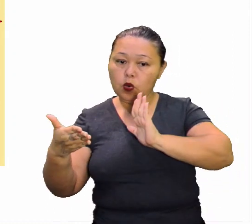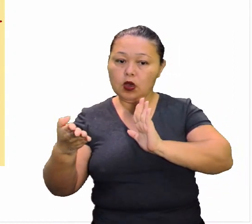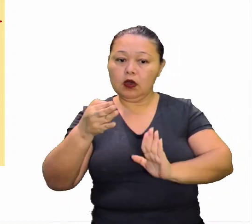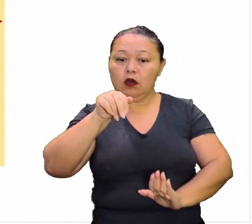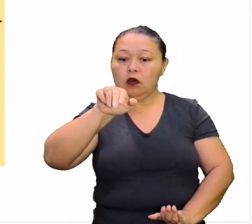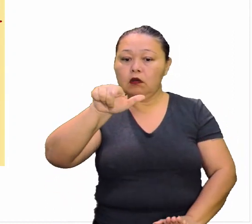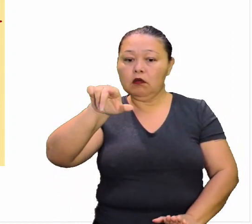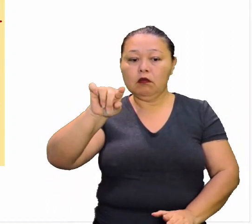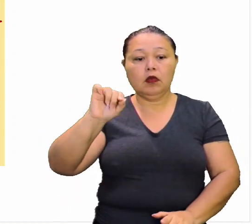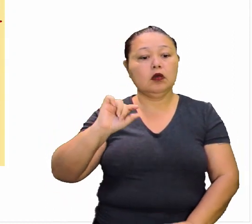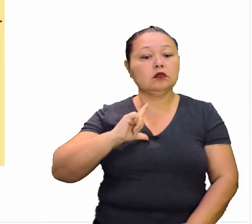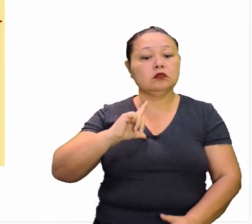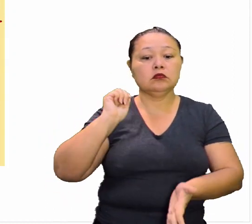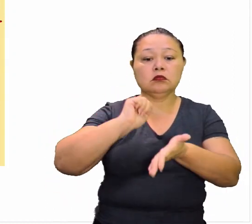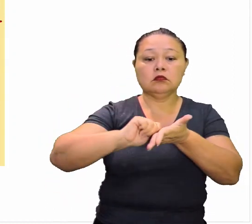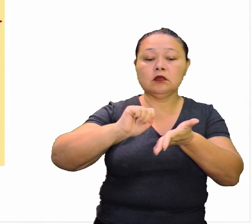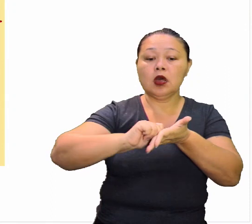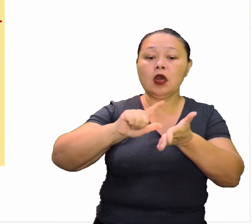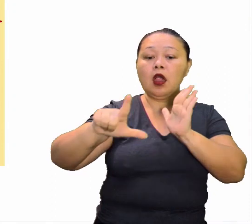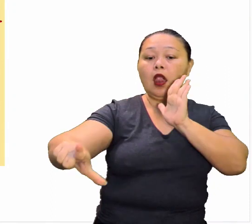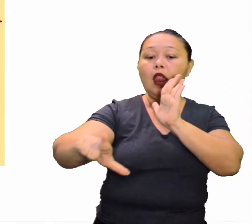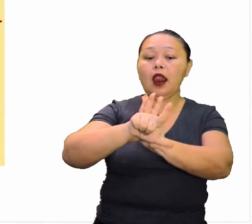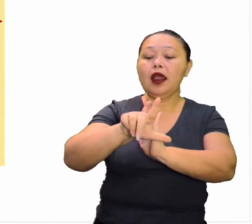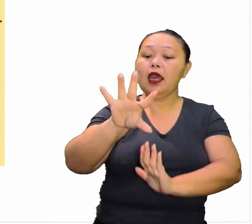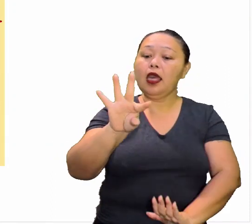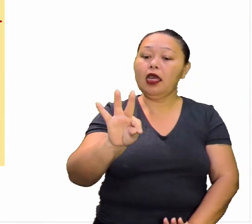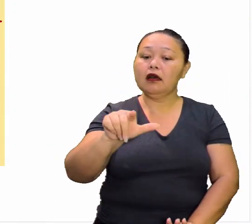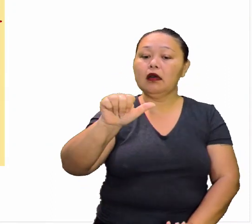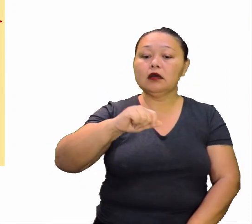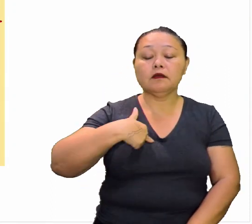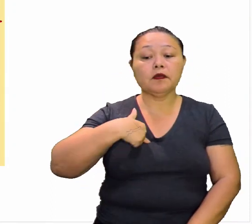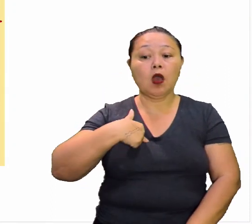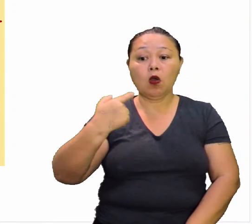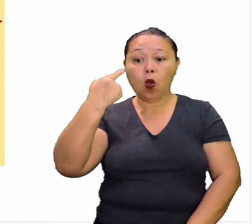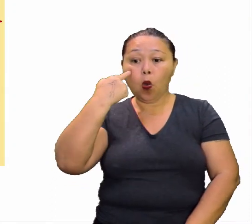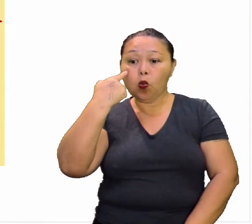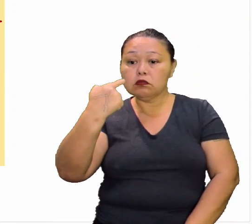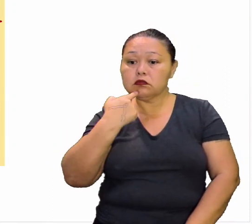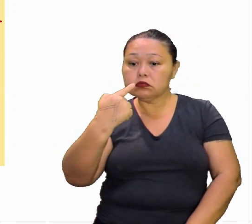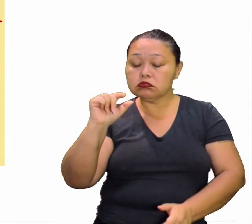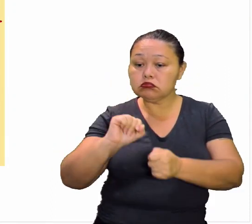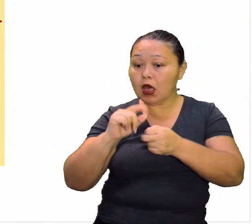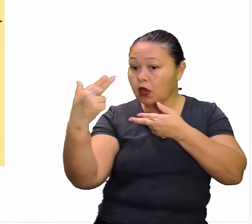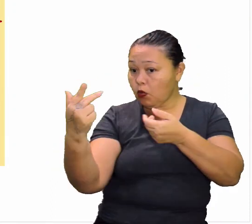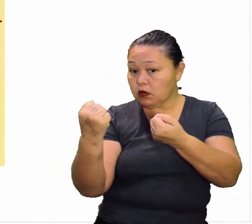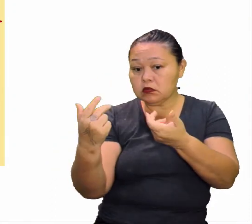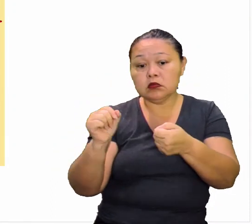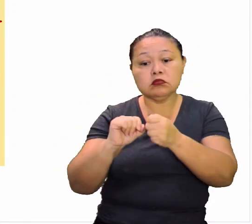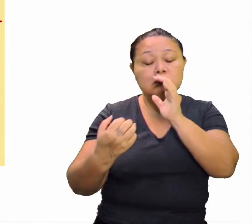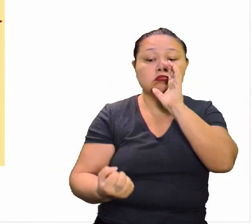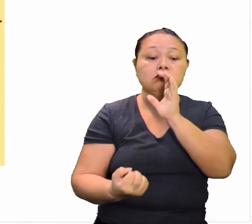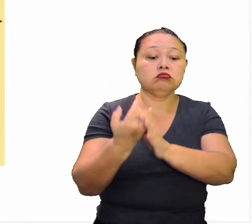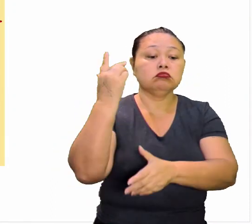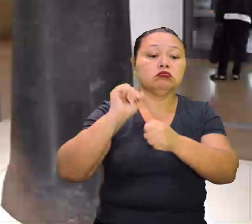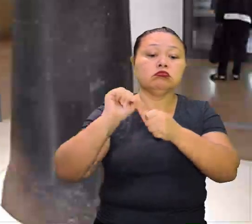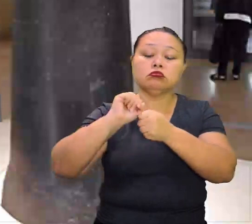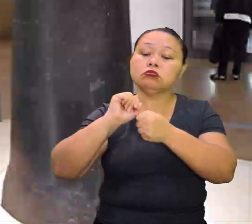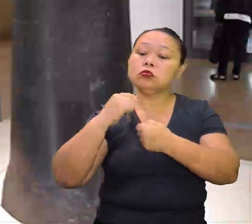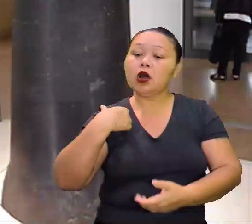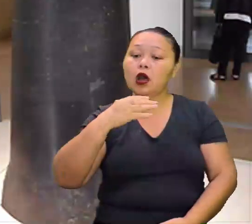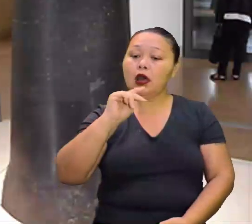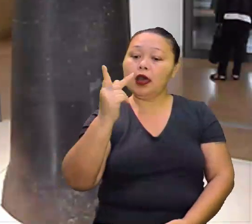A expressão lei de talião, olho por olho, dente por dente, é originário do Código de Hammurabi.